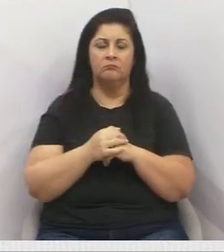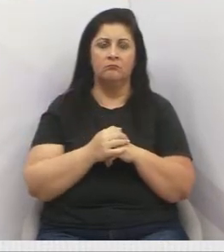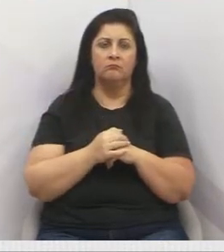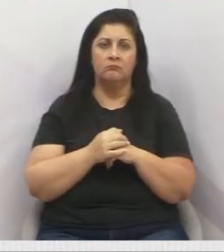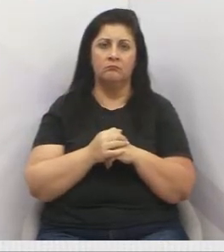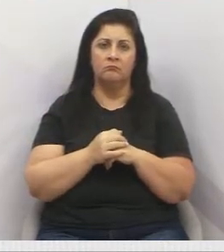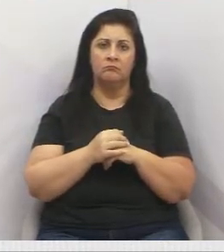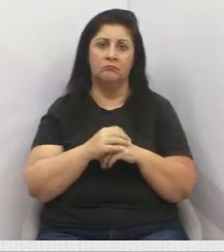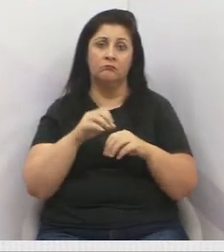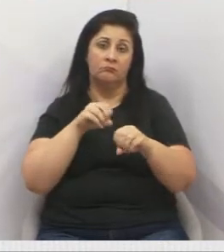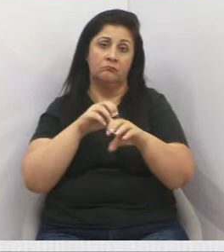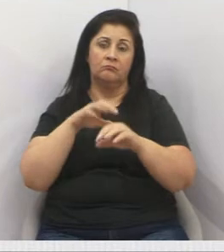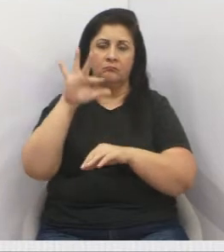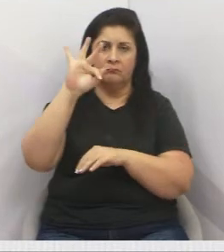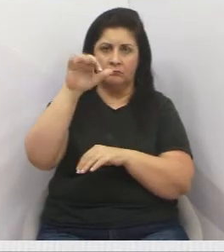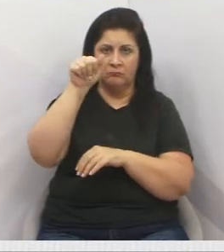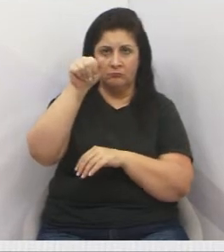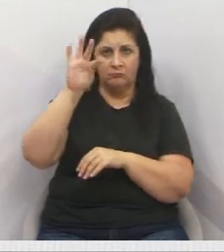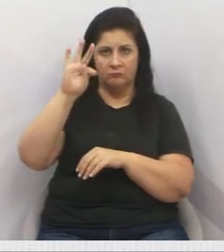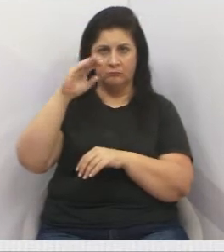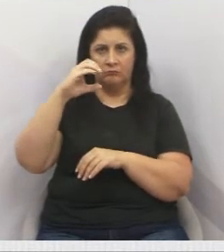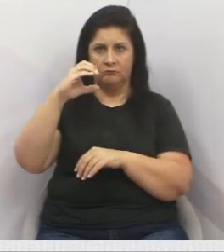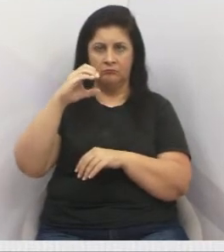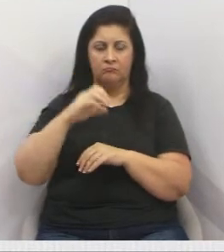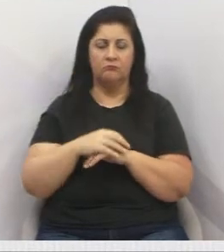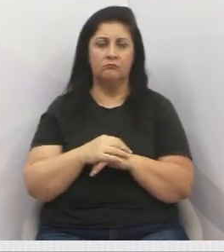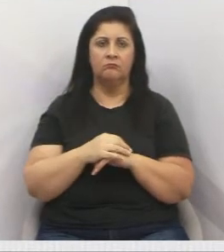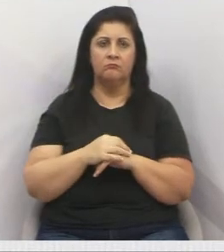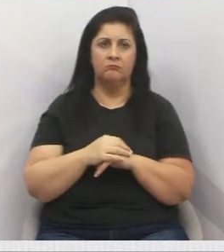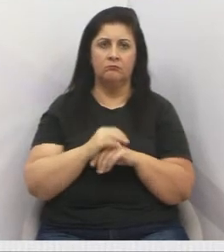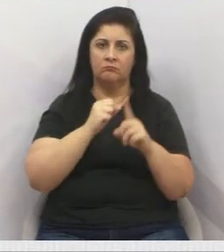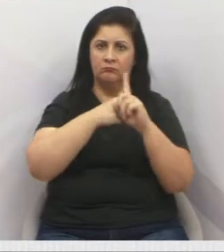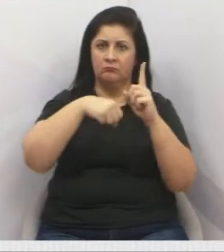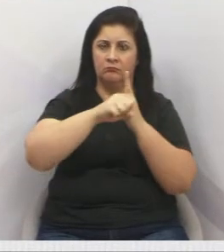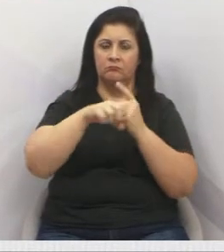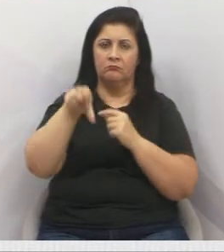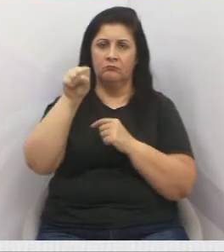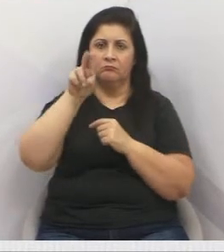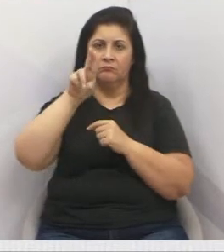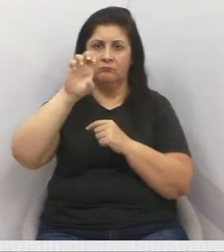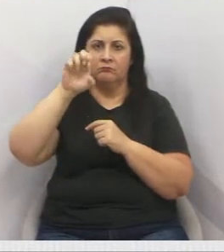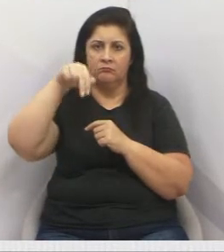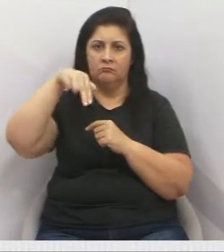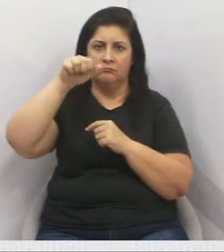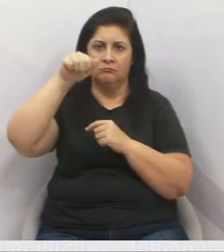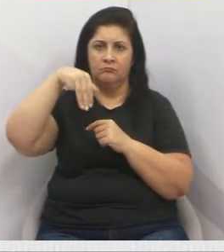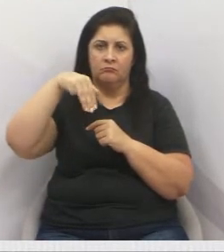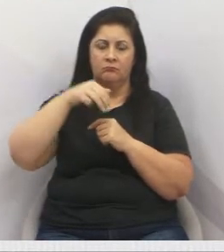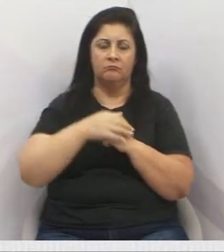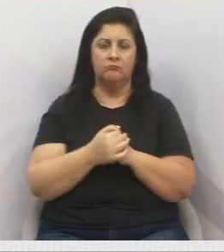entidades acadêmicas, FATEC e organização da sociedade civil, Suinam.